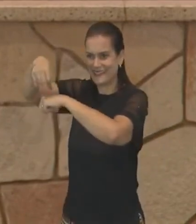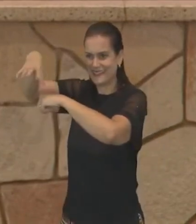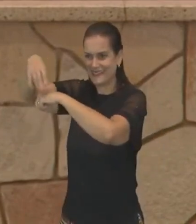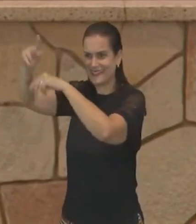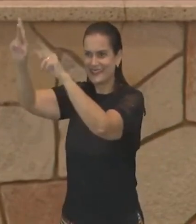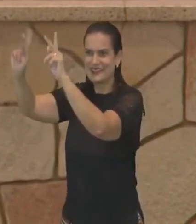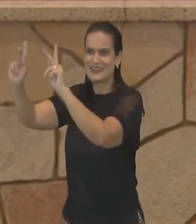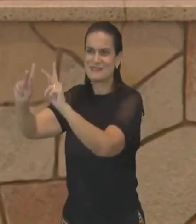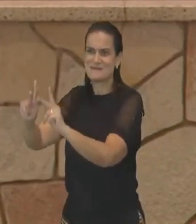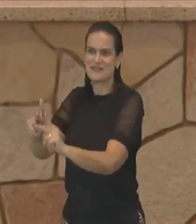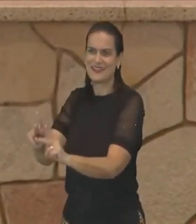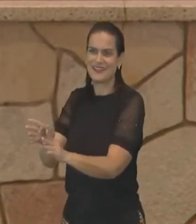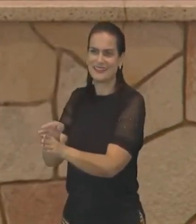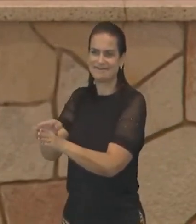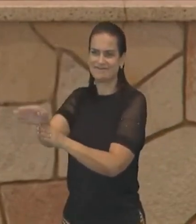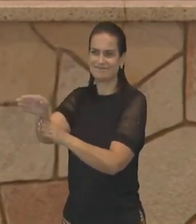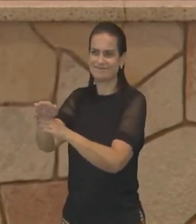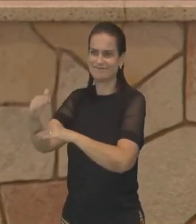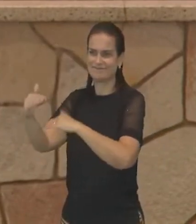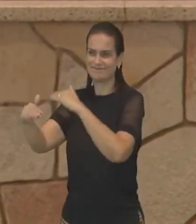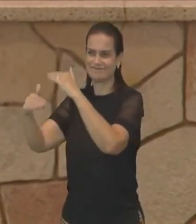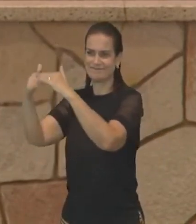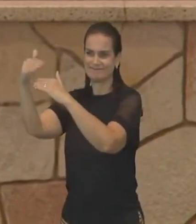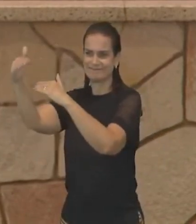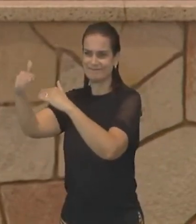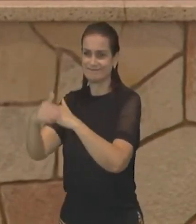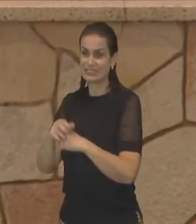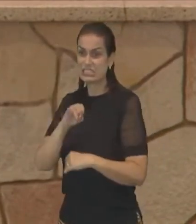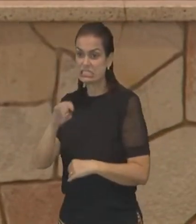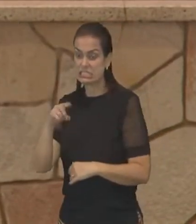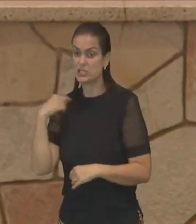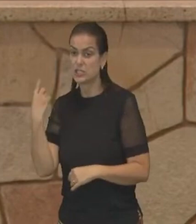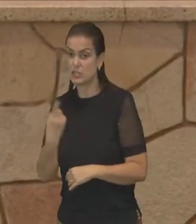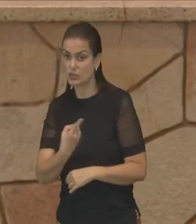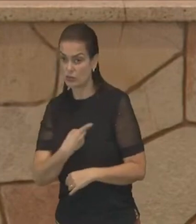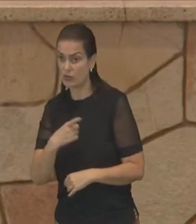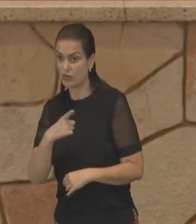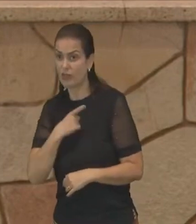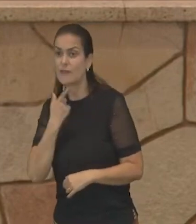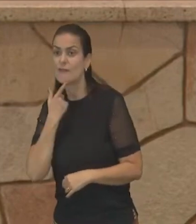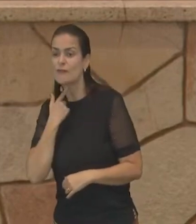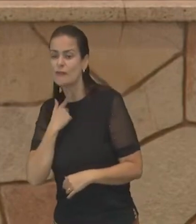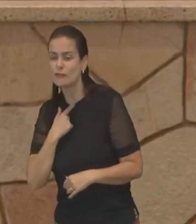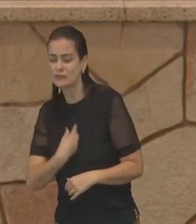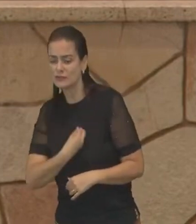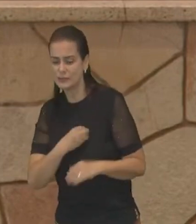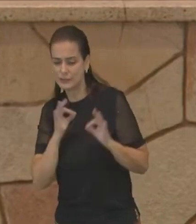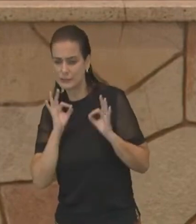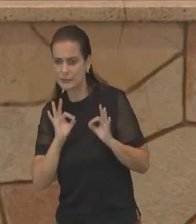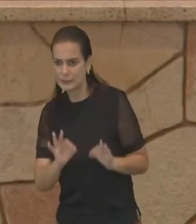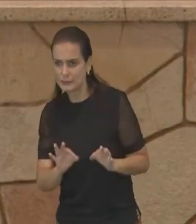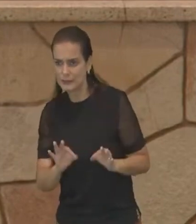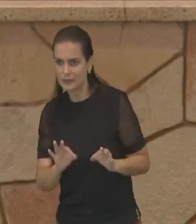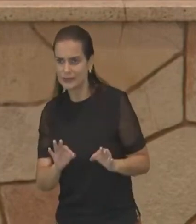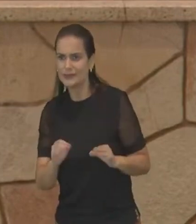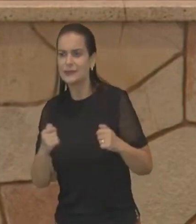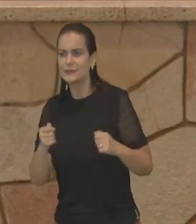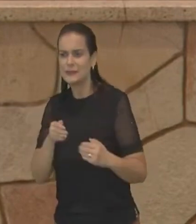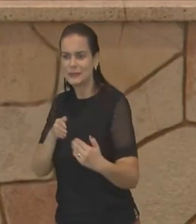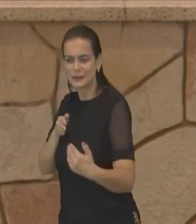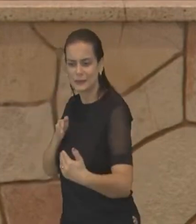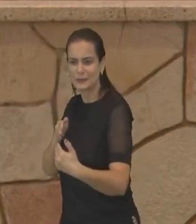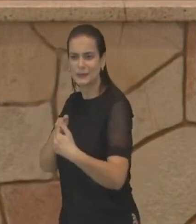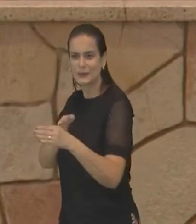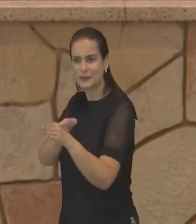daquele que vive um processo de santificação, devem ministrar graça e ajudar a aproximar outras